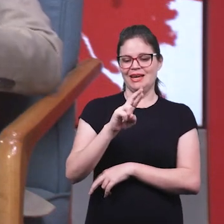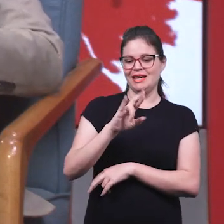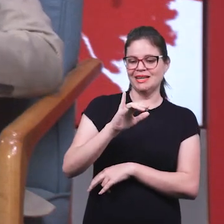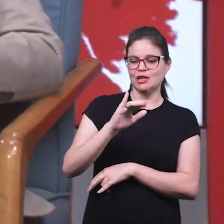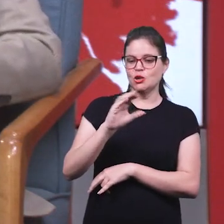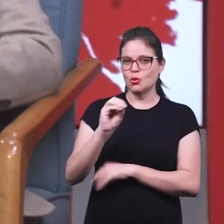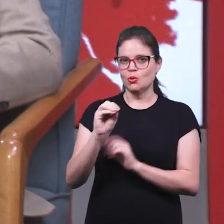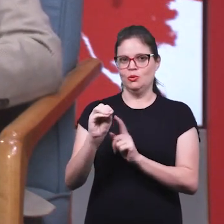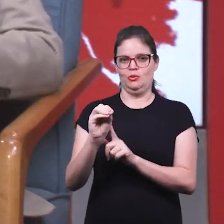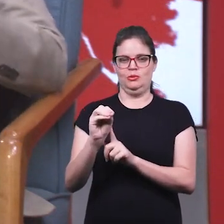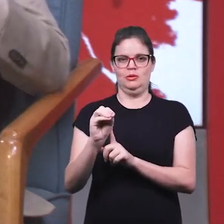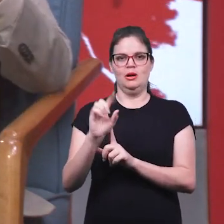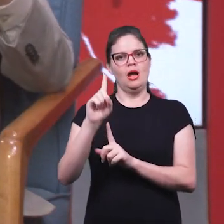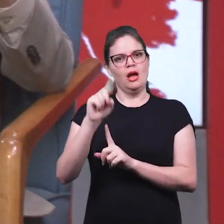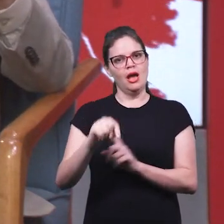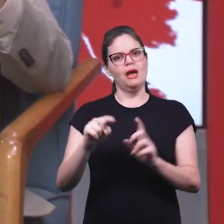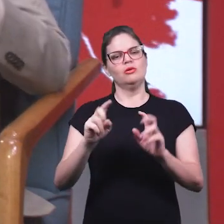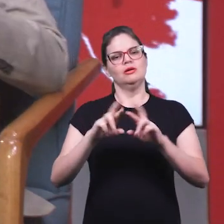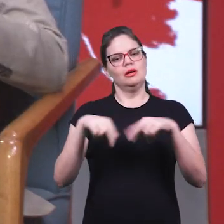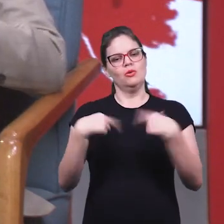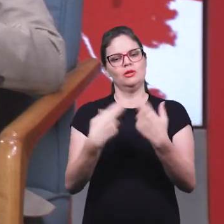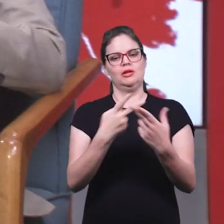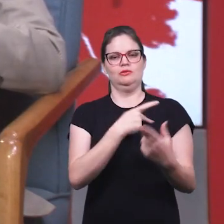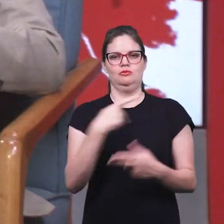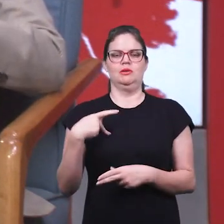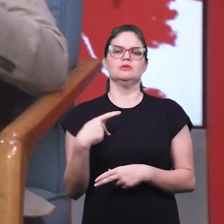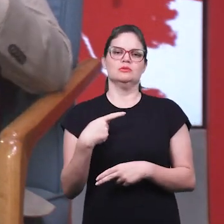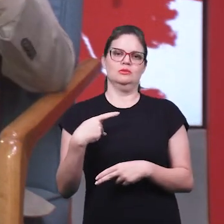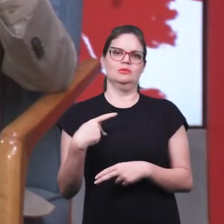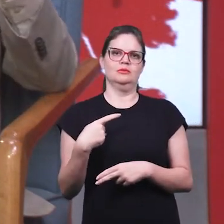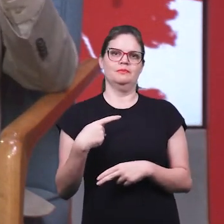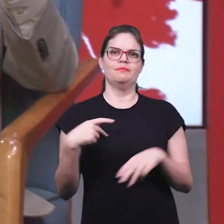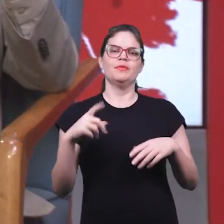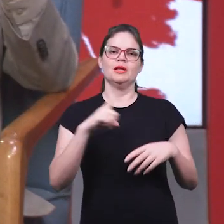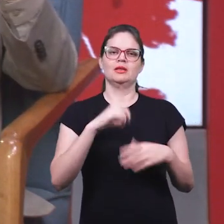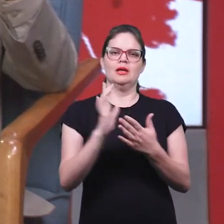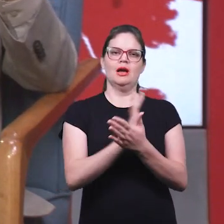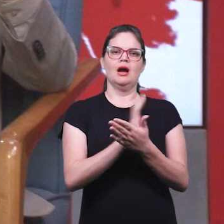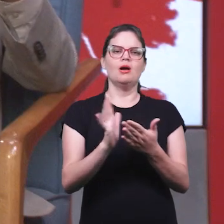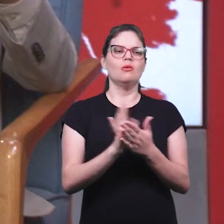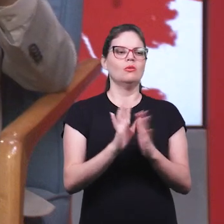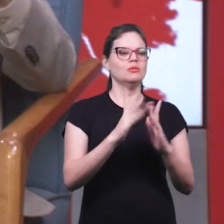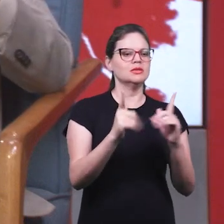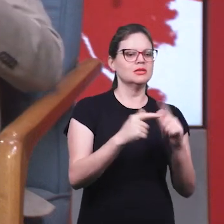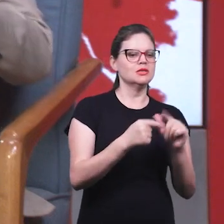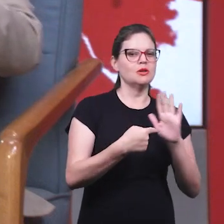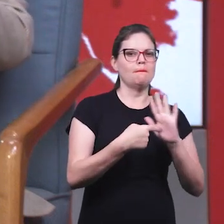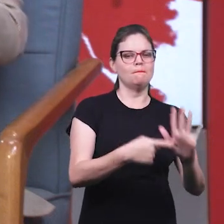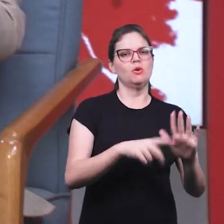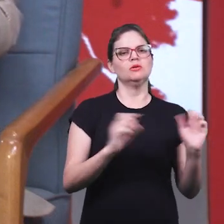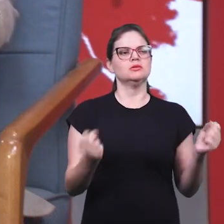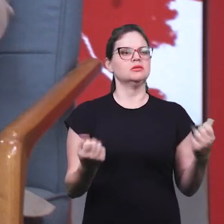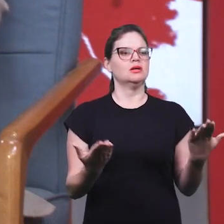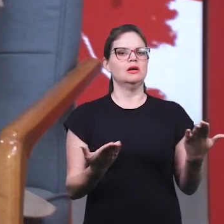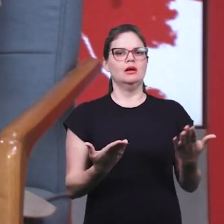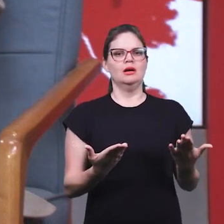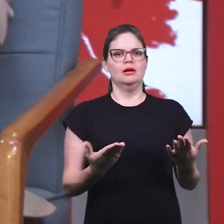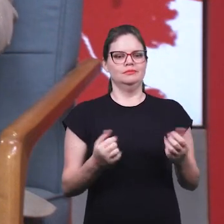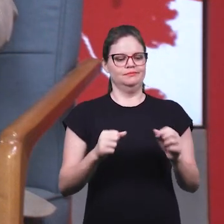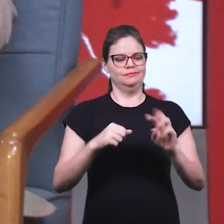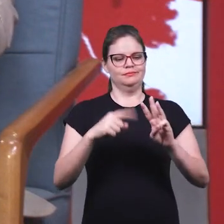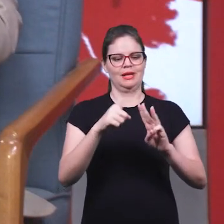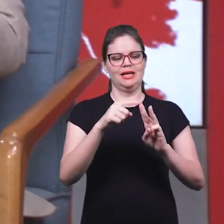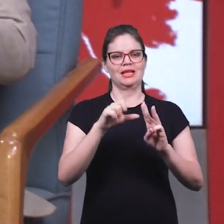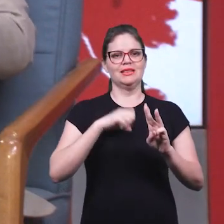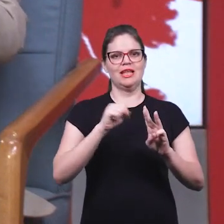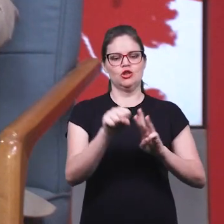são os presbíteros. Algumas igrejas chamam, né, o chamado presbítero regente e o presbítero docente. O que